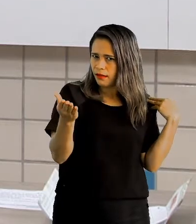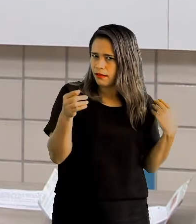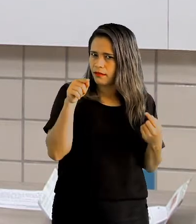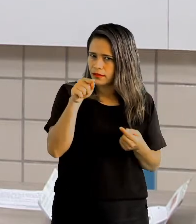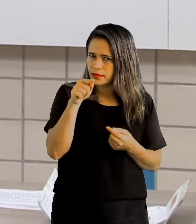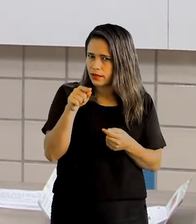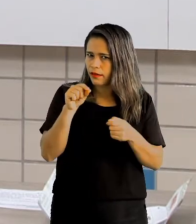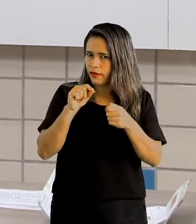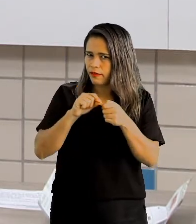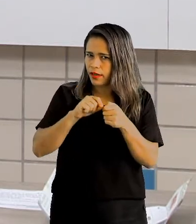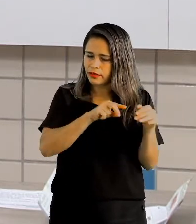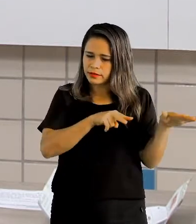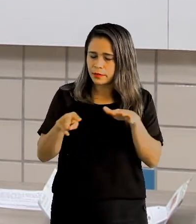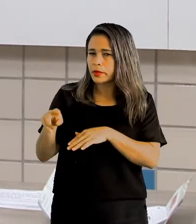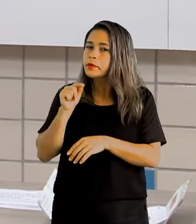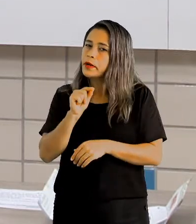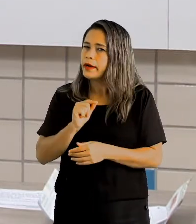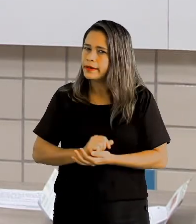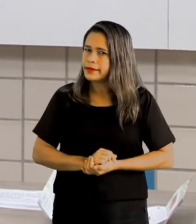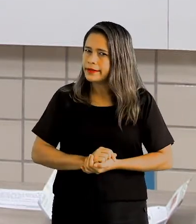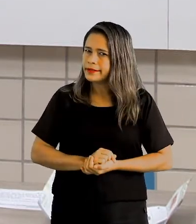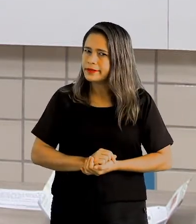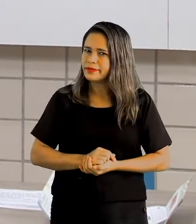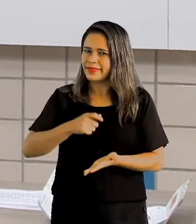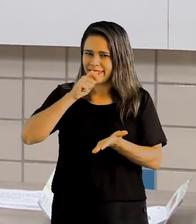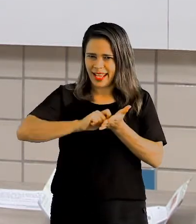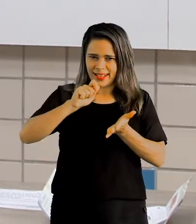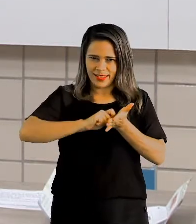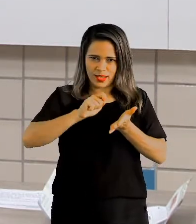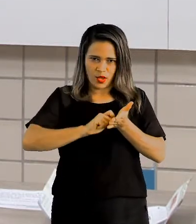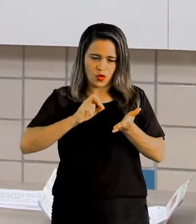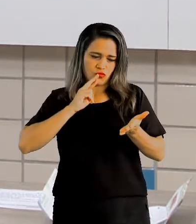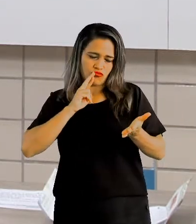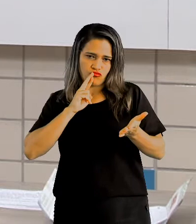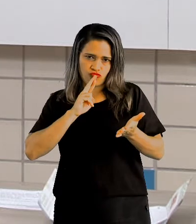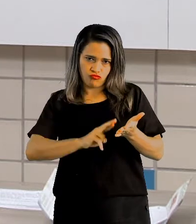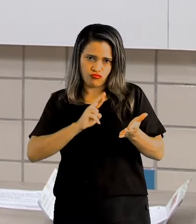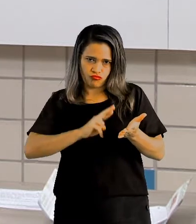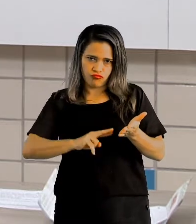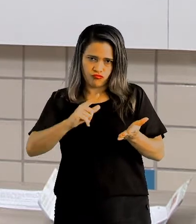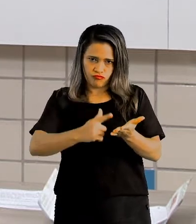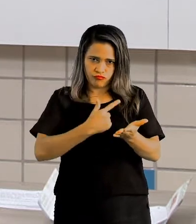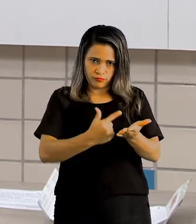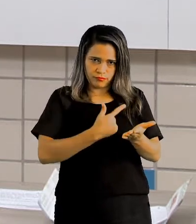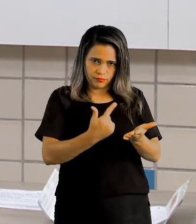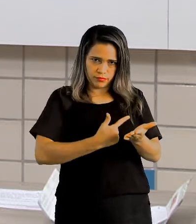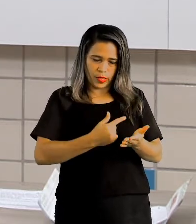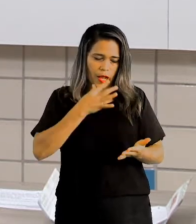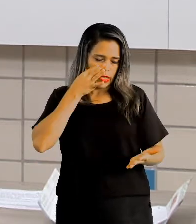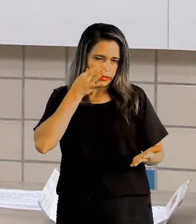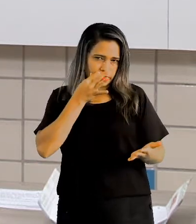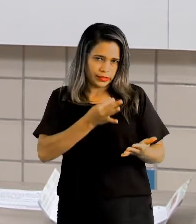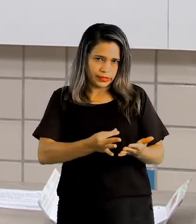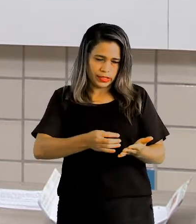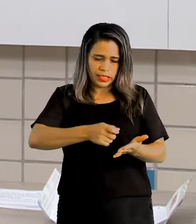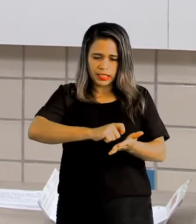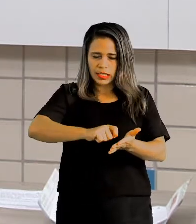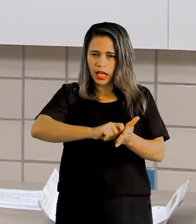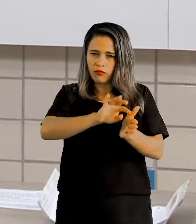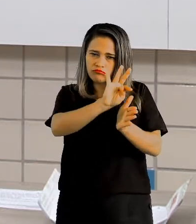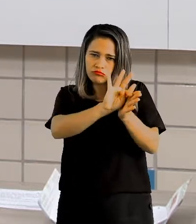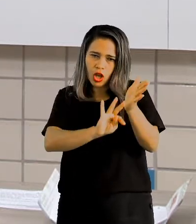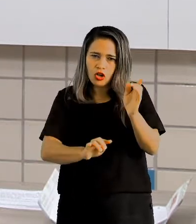estão fazendo durante a semana? Anote a resposta no caderno, com atenção, e escreva um pequeno